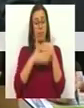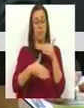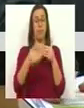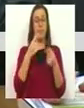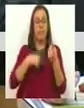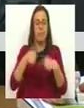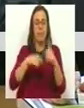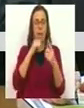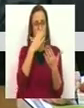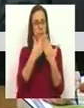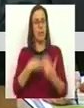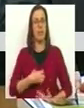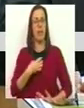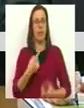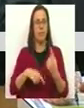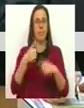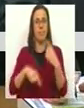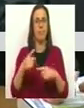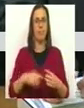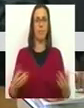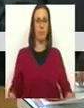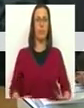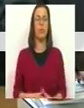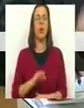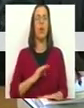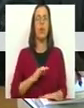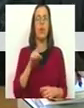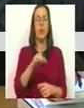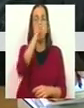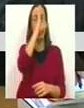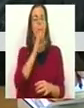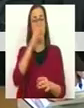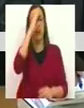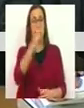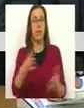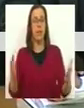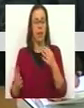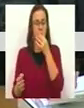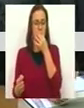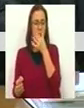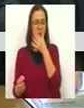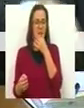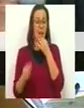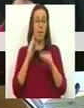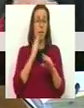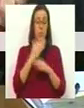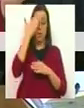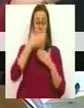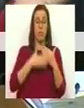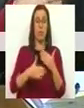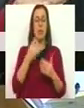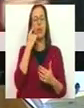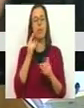sendo renovadamente confrontados. O Sr. Ministro sabe que nestes últimos